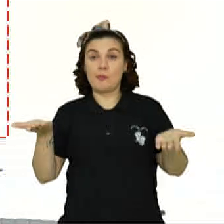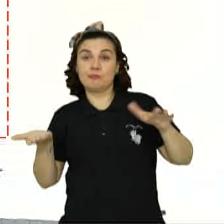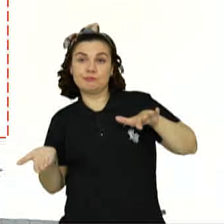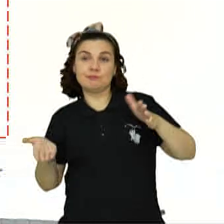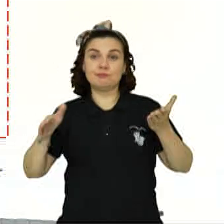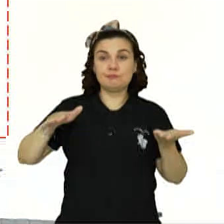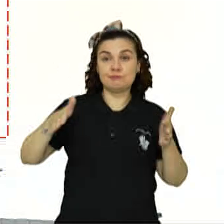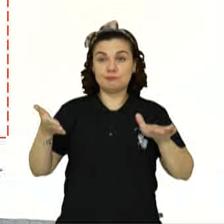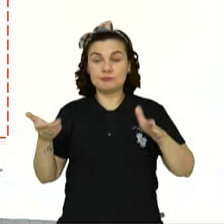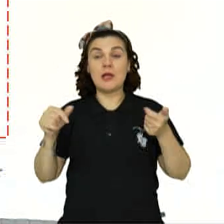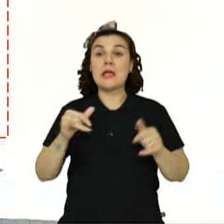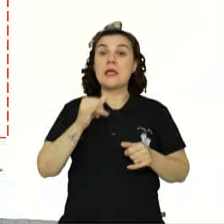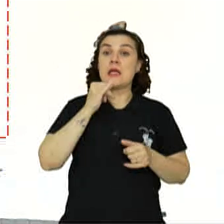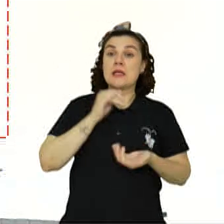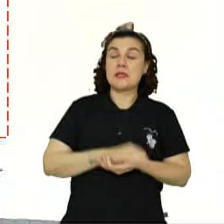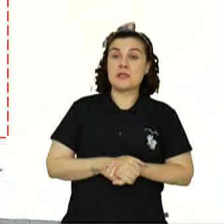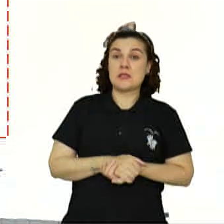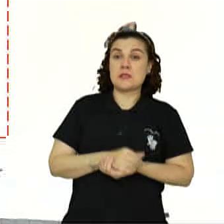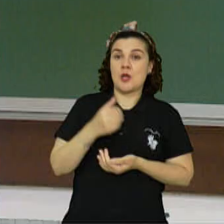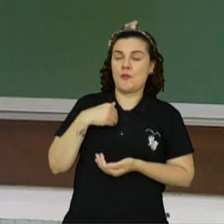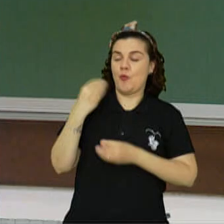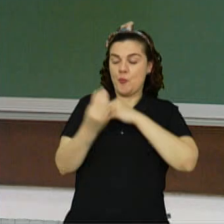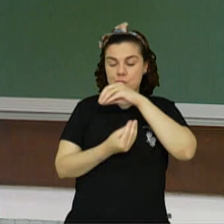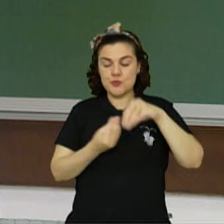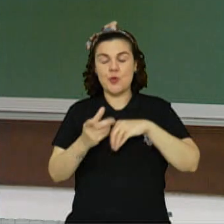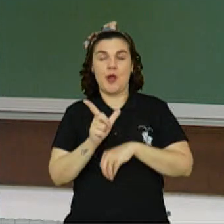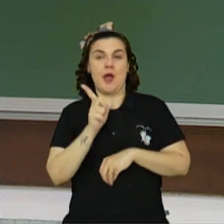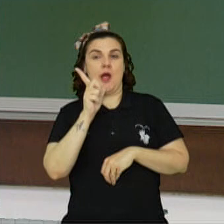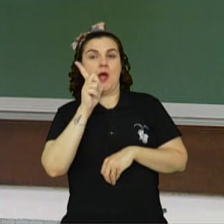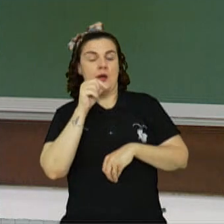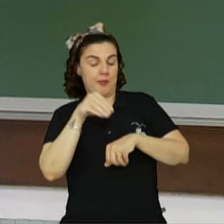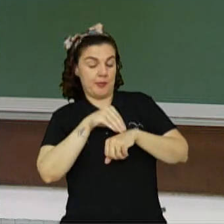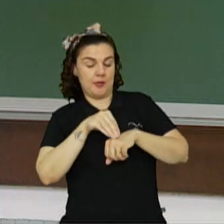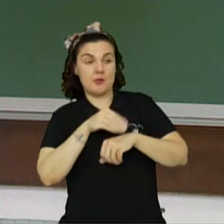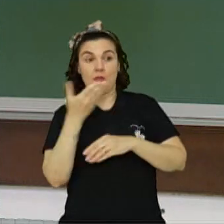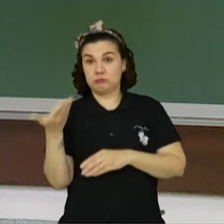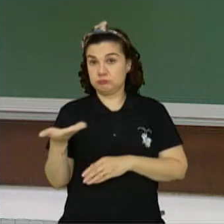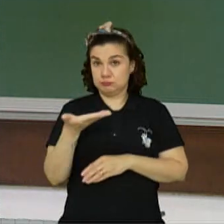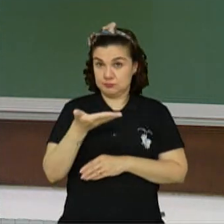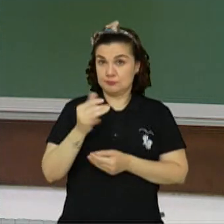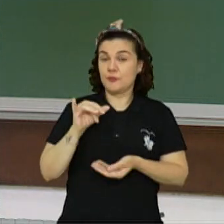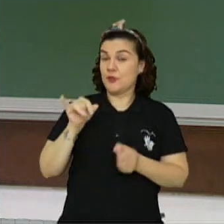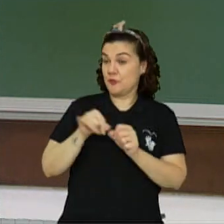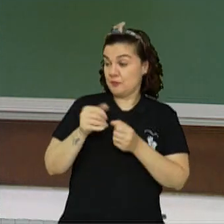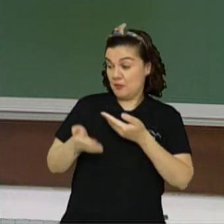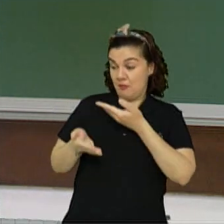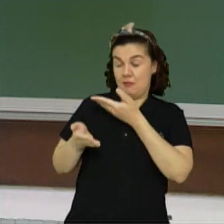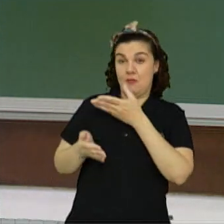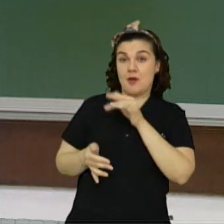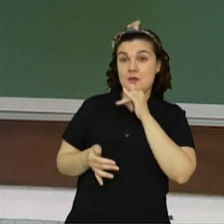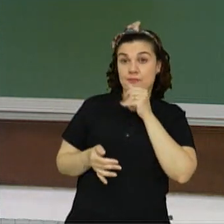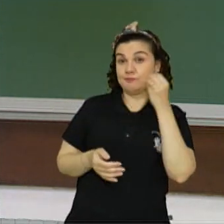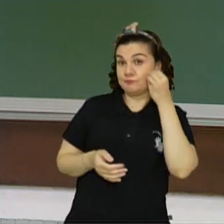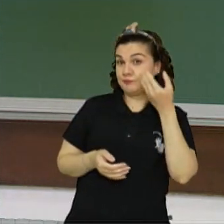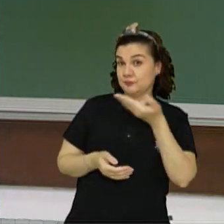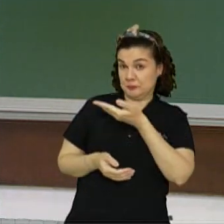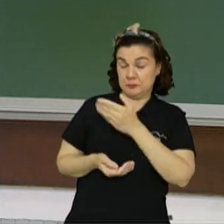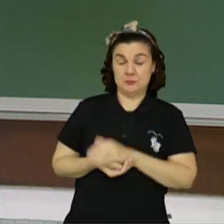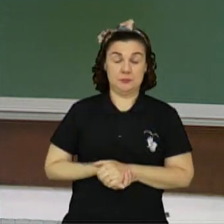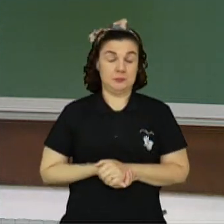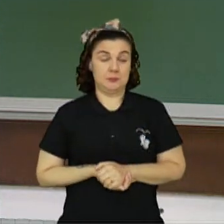relativa. Por exemplo, quando eu vou lá e misturo álcool e água, como eu citei agora no exemplo que eu acabei de